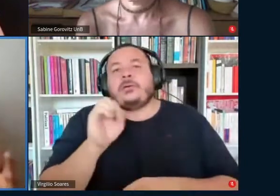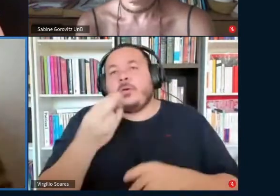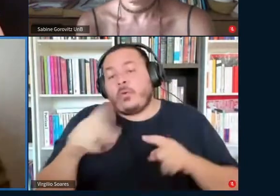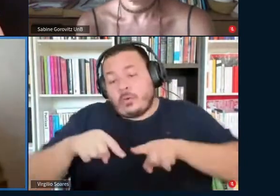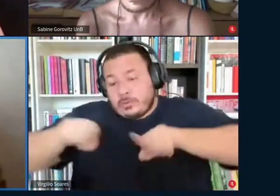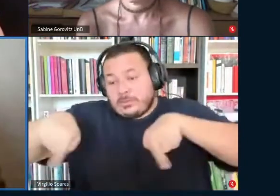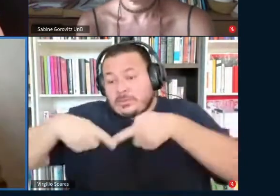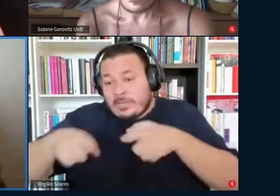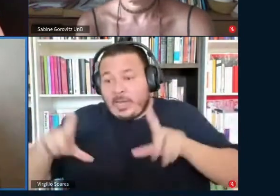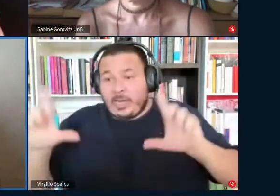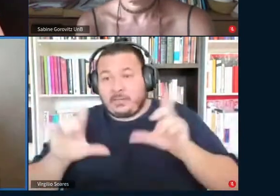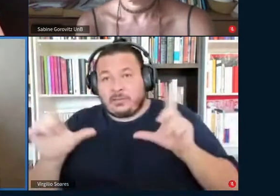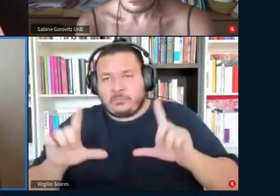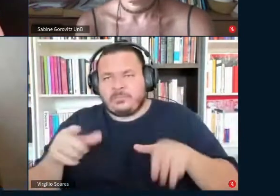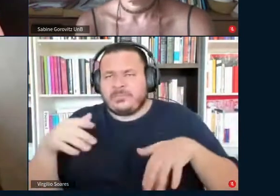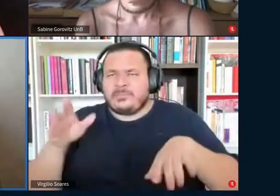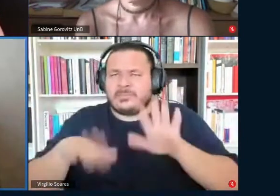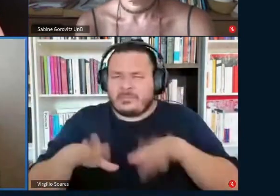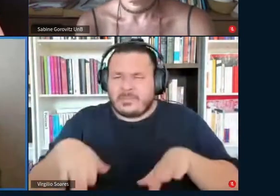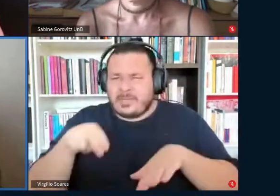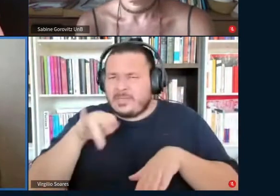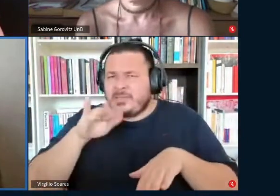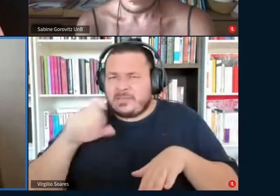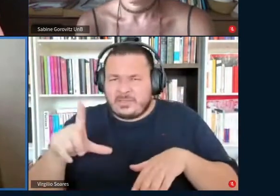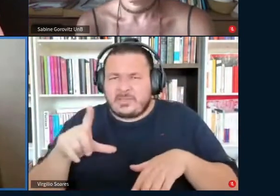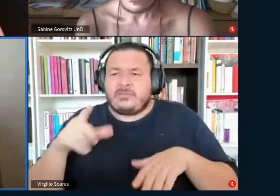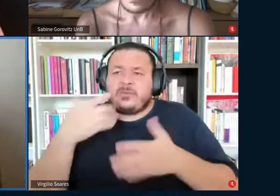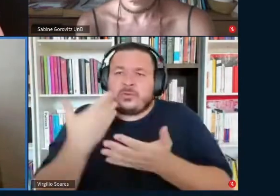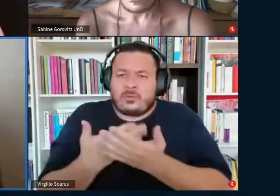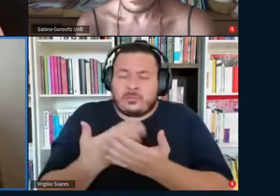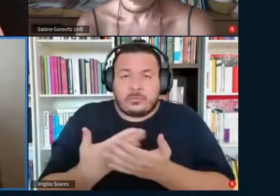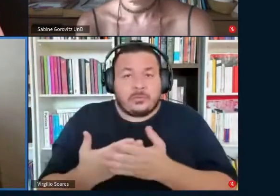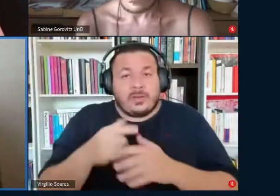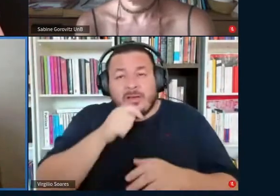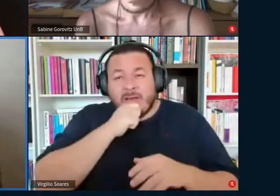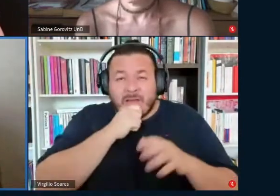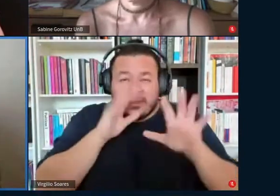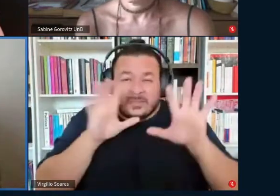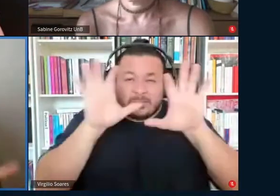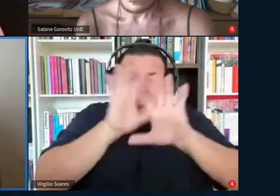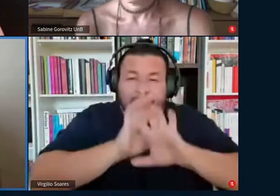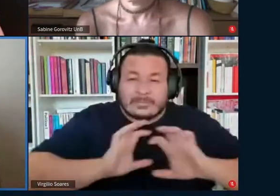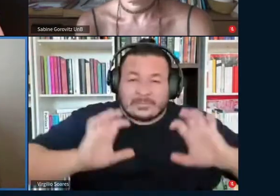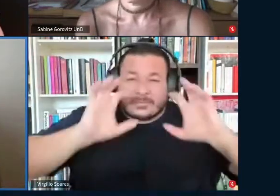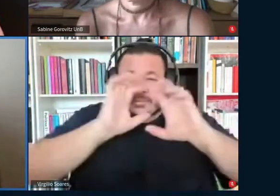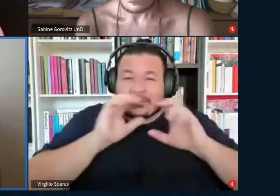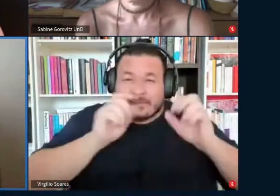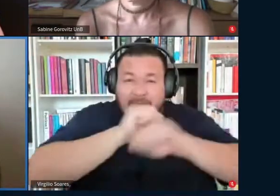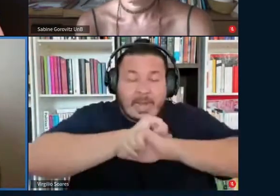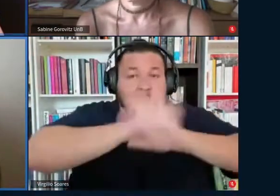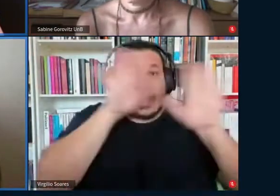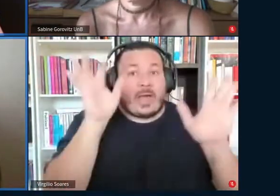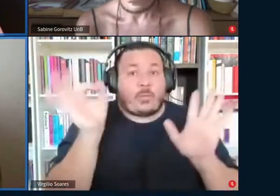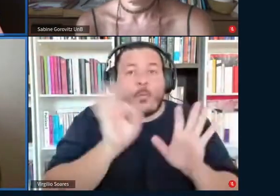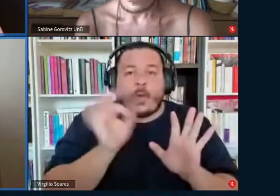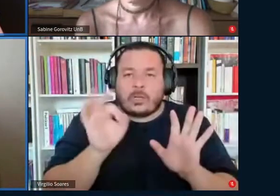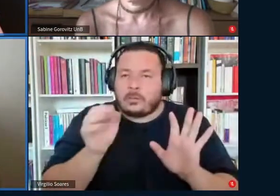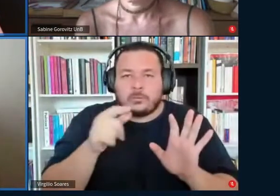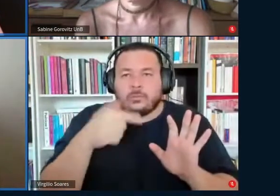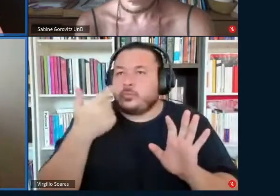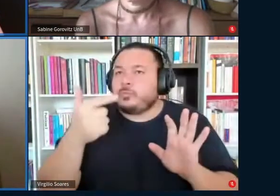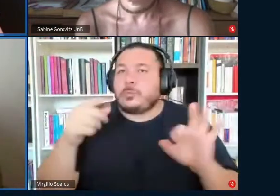educacional, também vai aparecer. Então, acho que isso é meio nebuloso ainda, né? E isso não é consenso